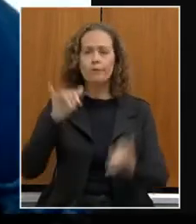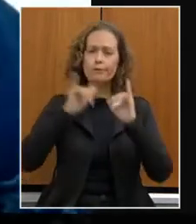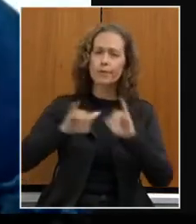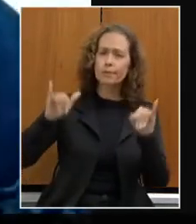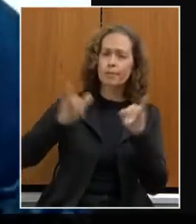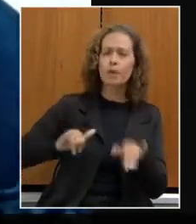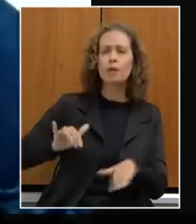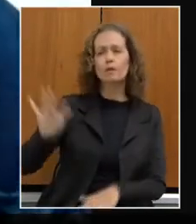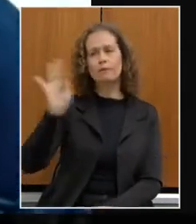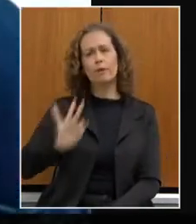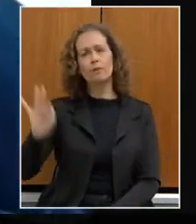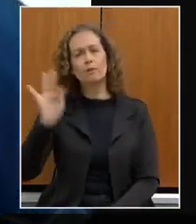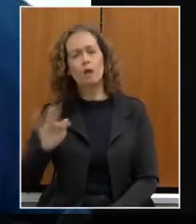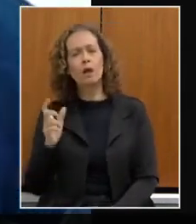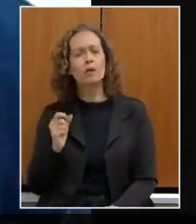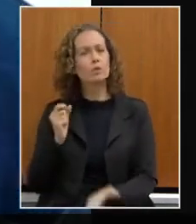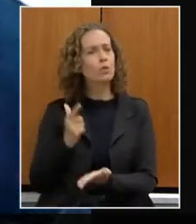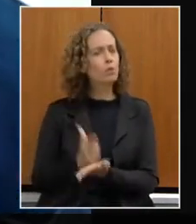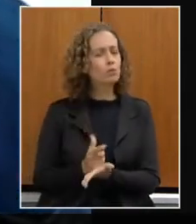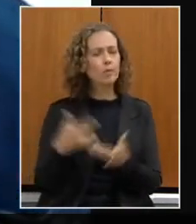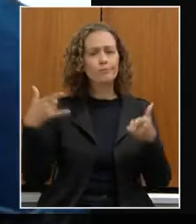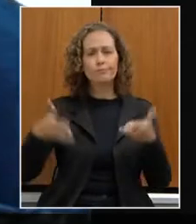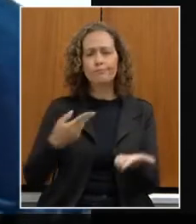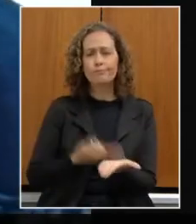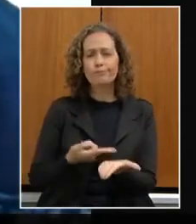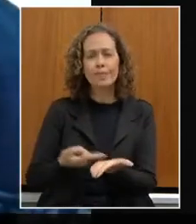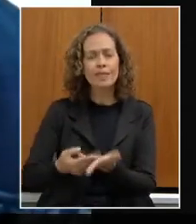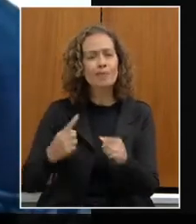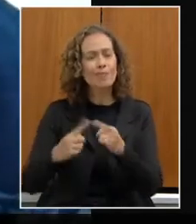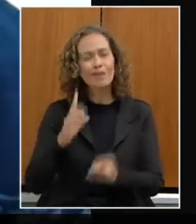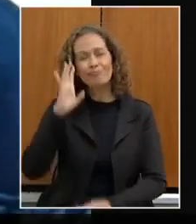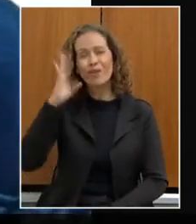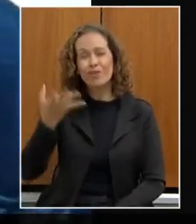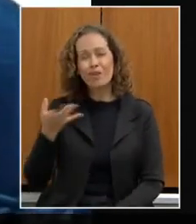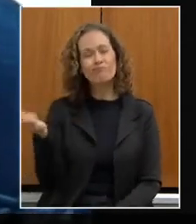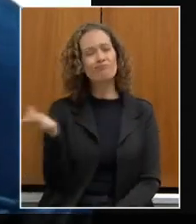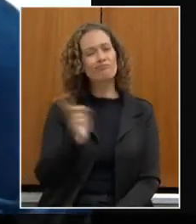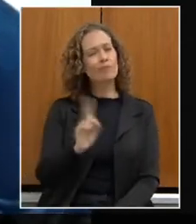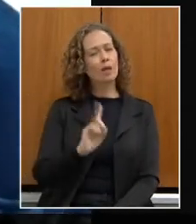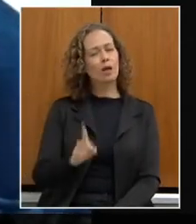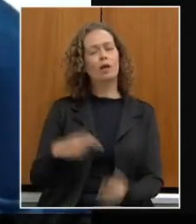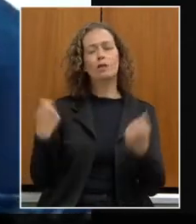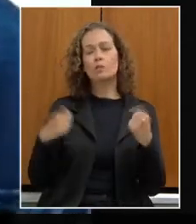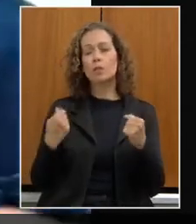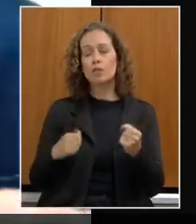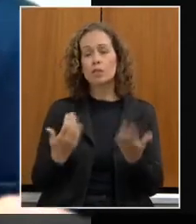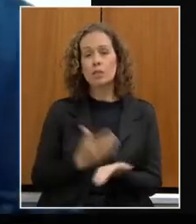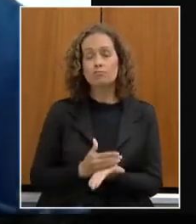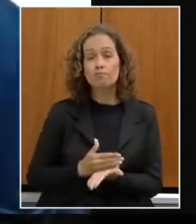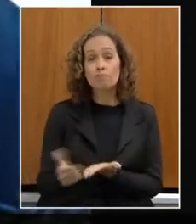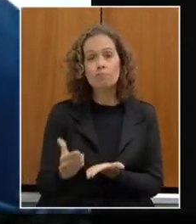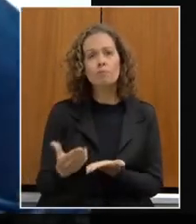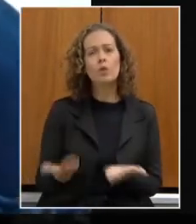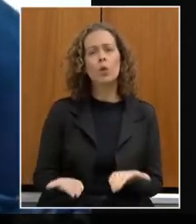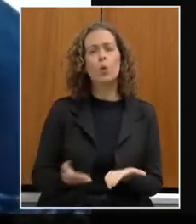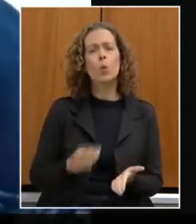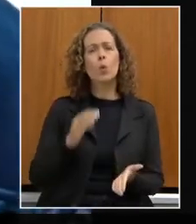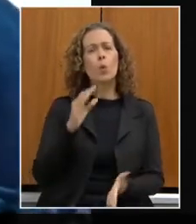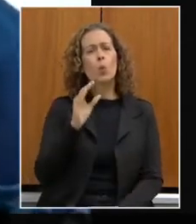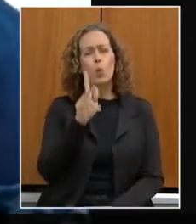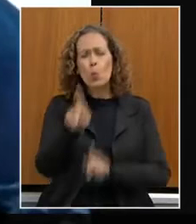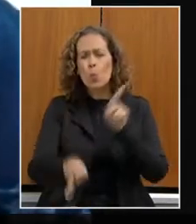mas isso aí não resolve nós precisamos de alguma coisa de ciente do Estado o povo paga muito imposto